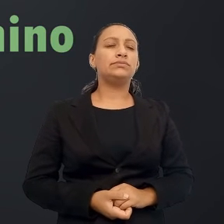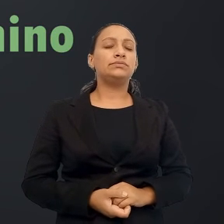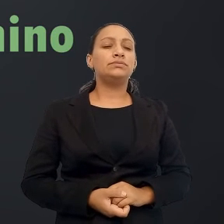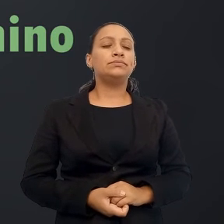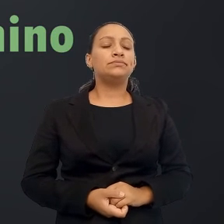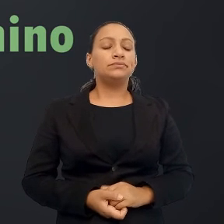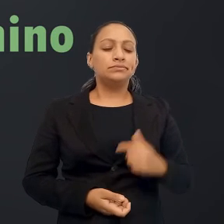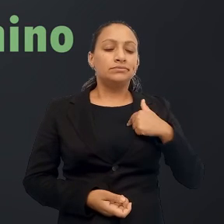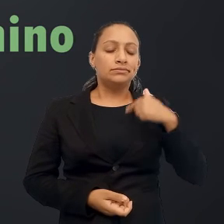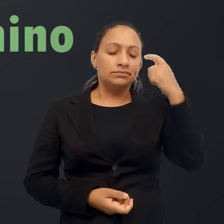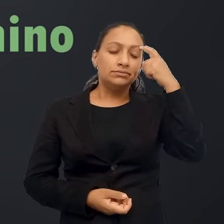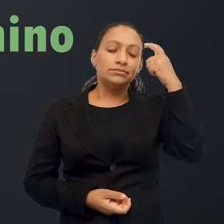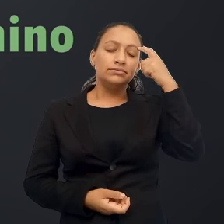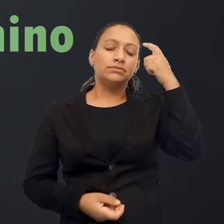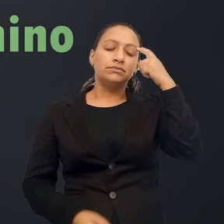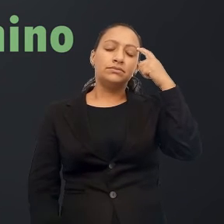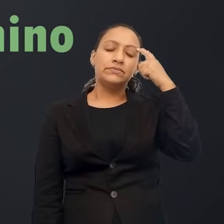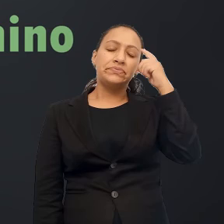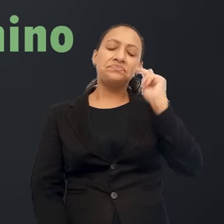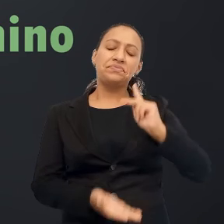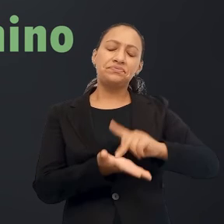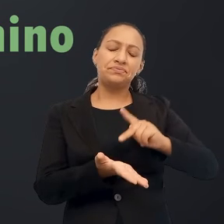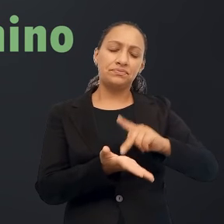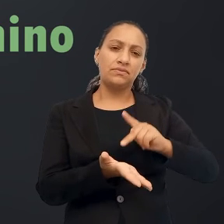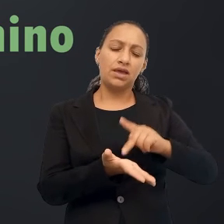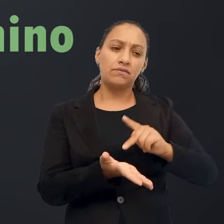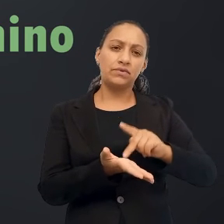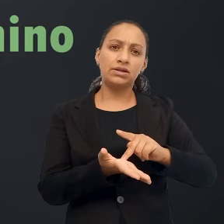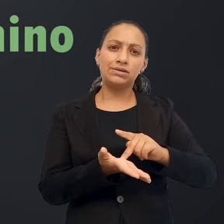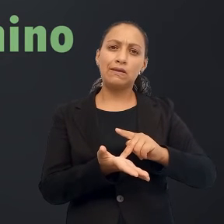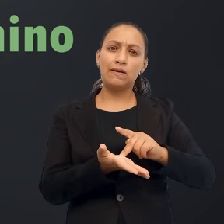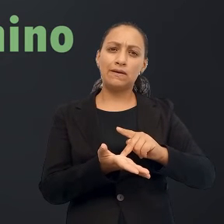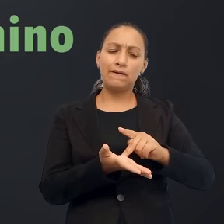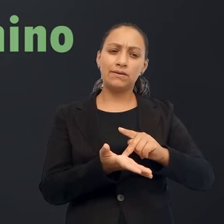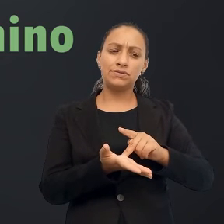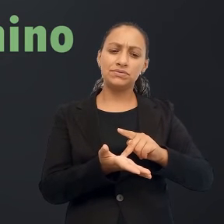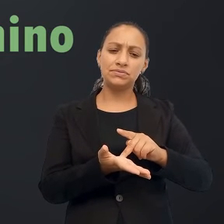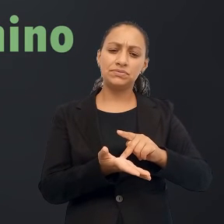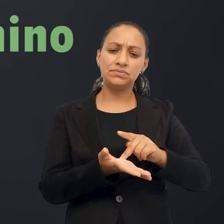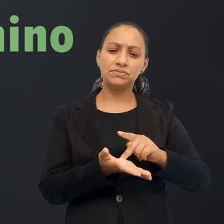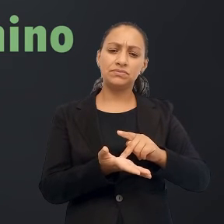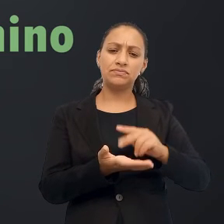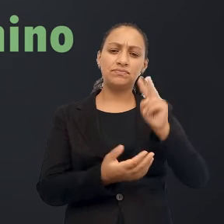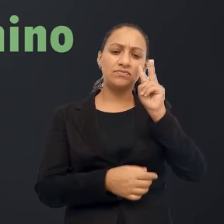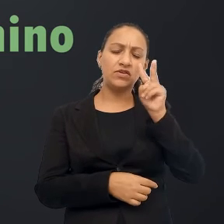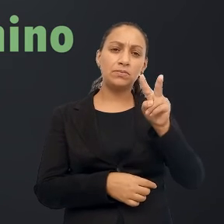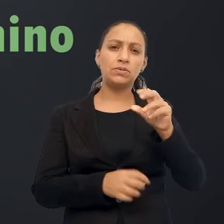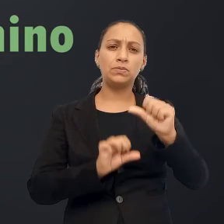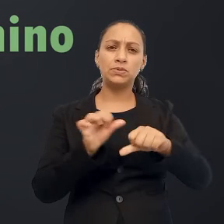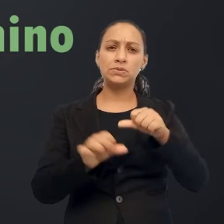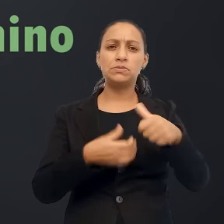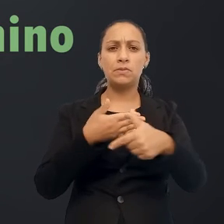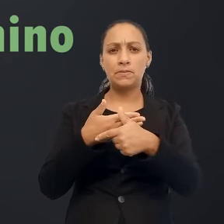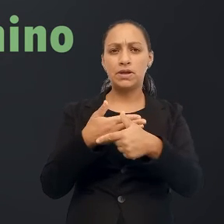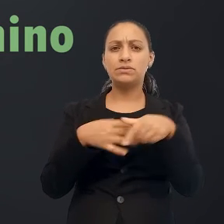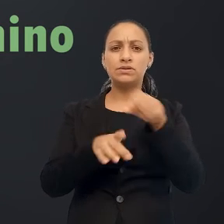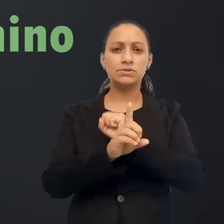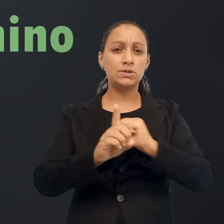Eu fico pensando que, na verdade, a gente enxerga aí a mudança de papéis na